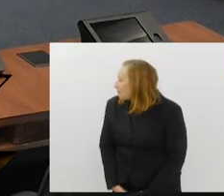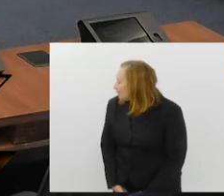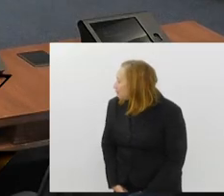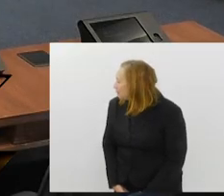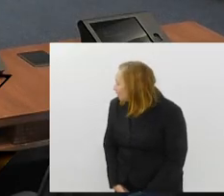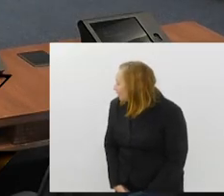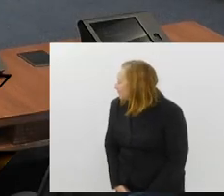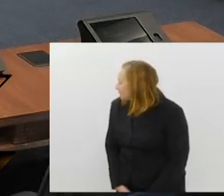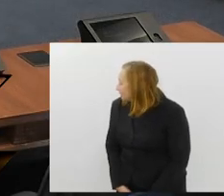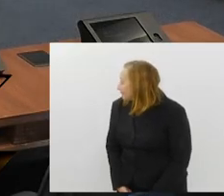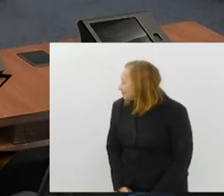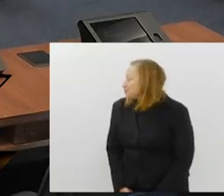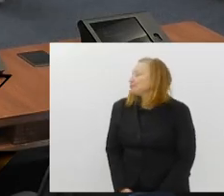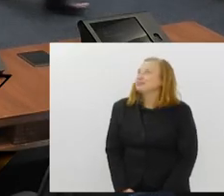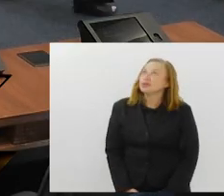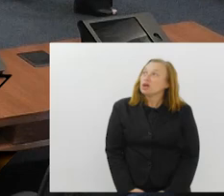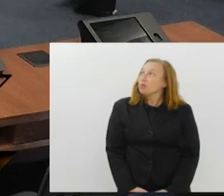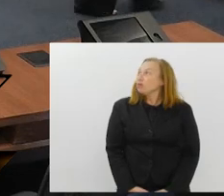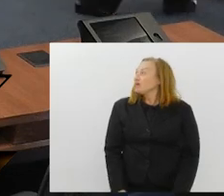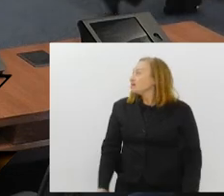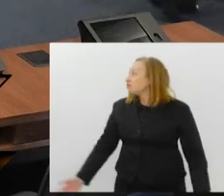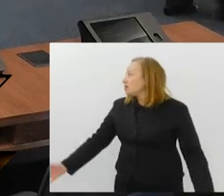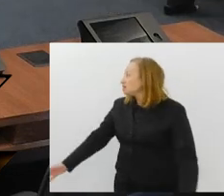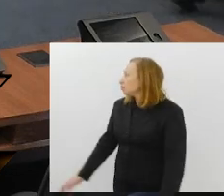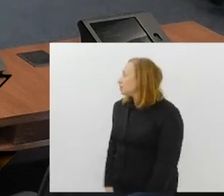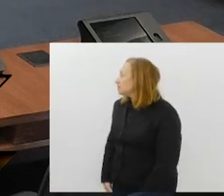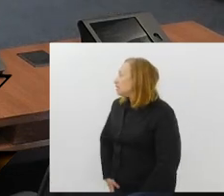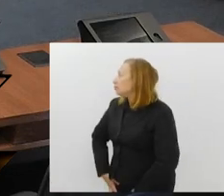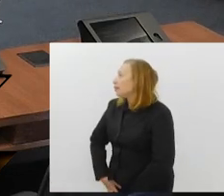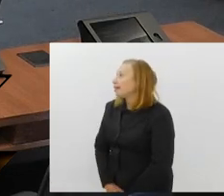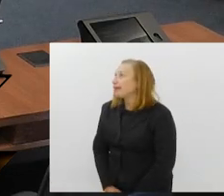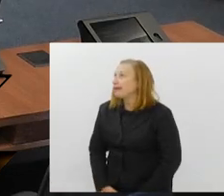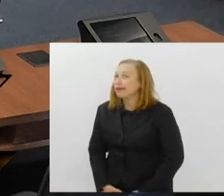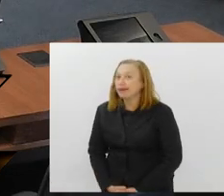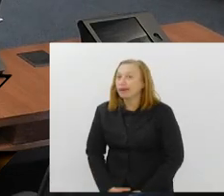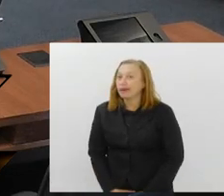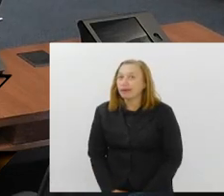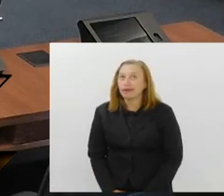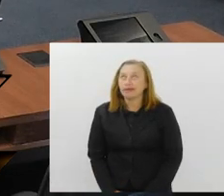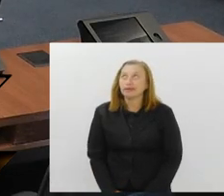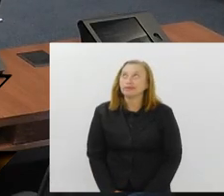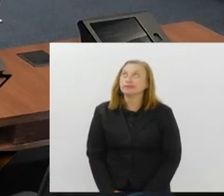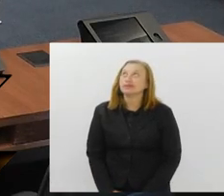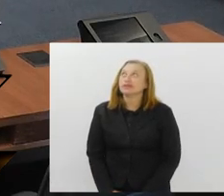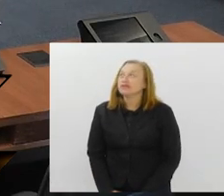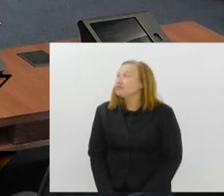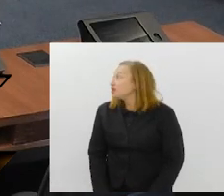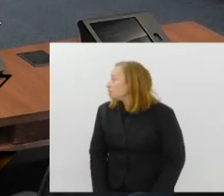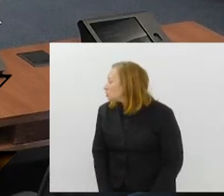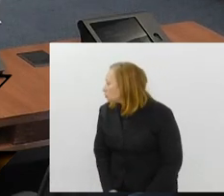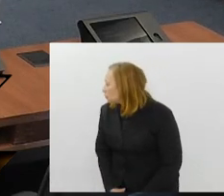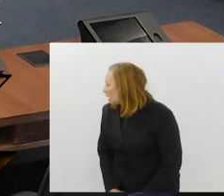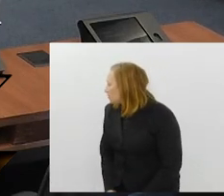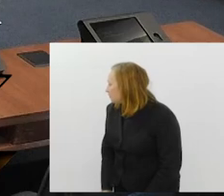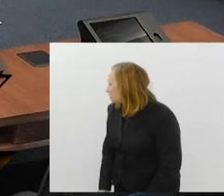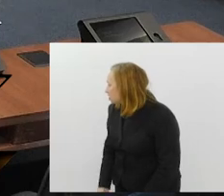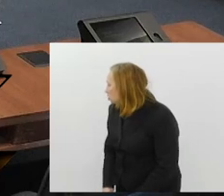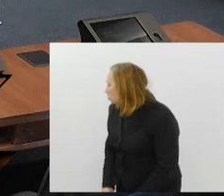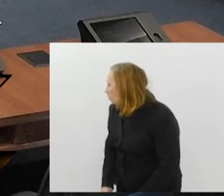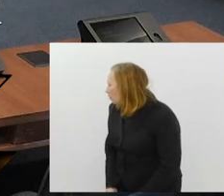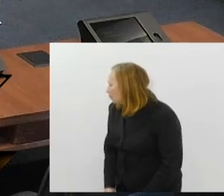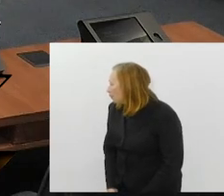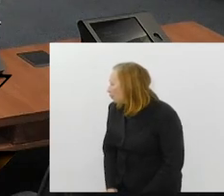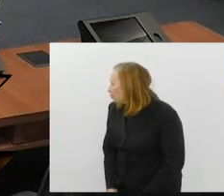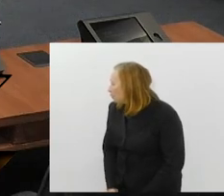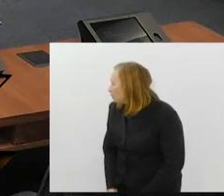bem boa noite a todos e a todas agradecendo a todos e todas pela presença Vamos abrir